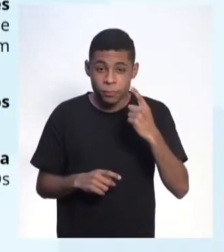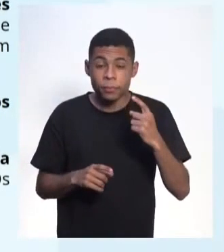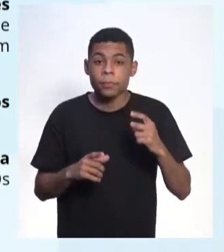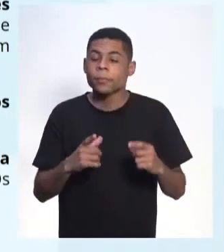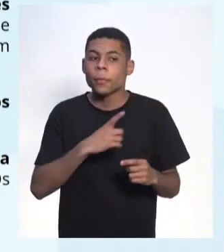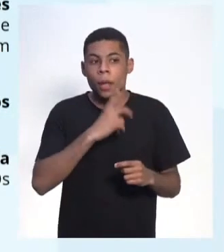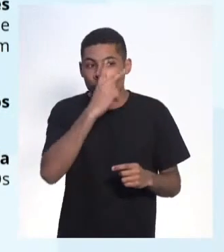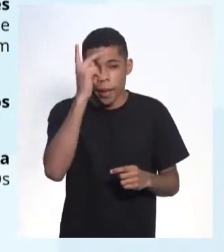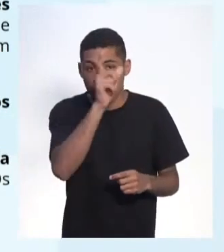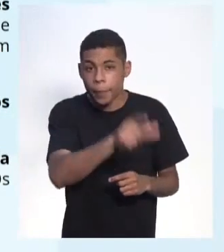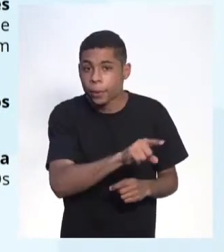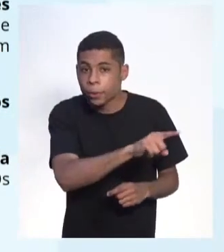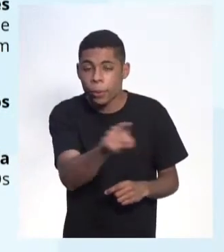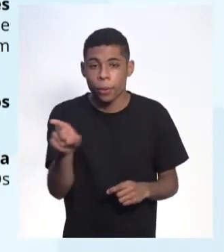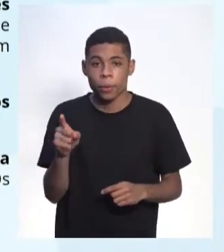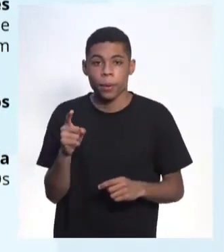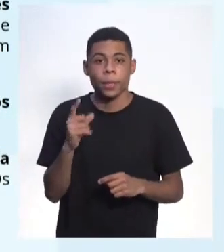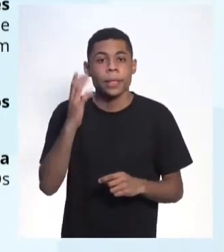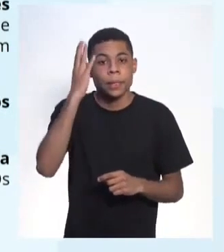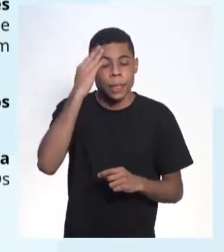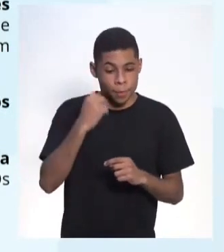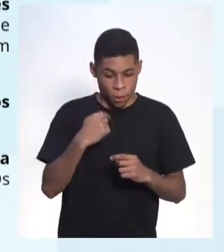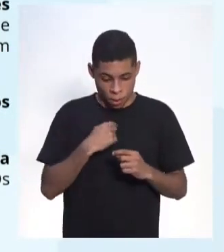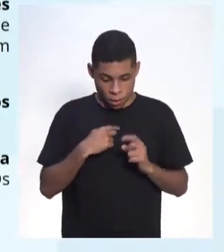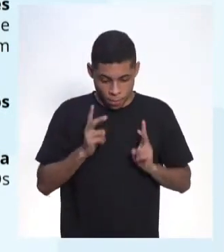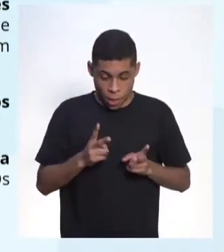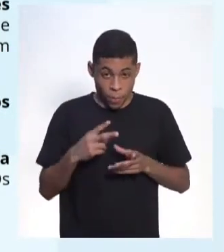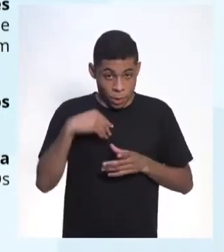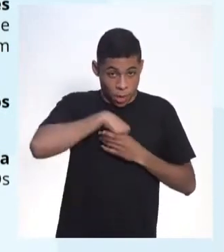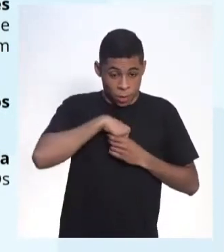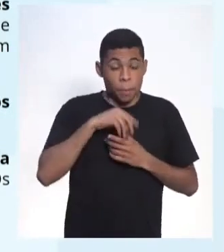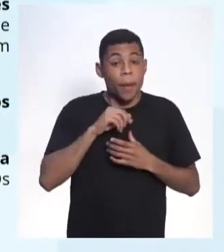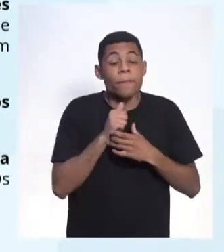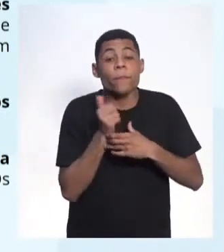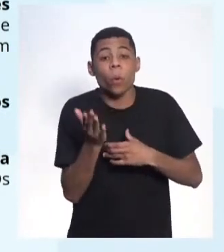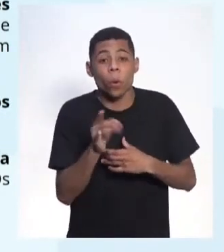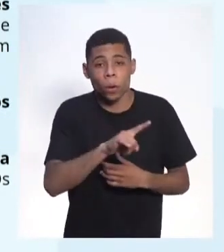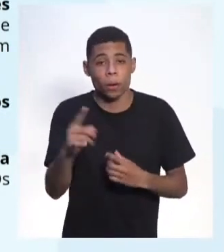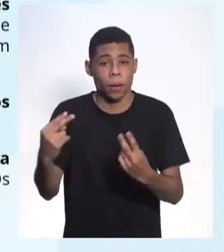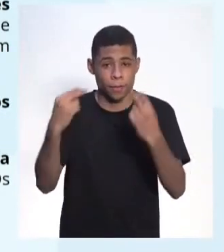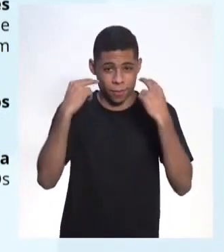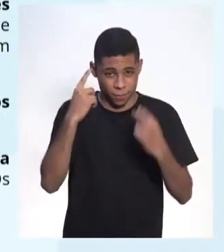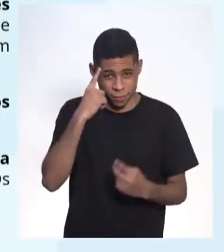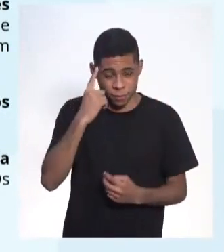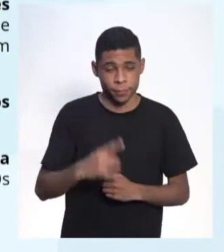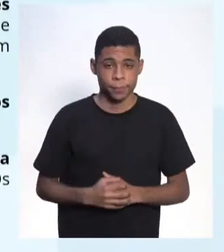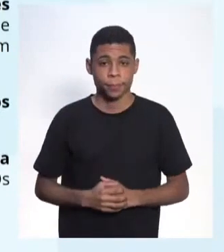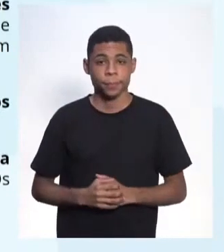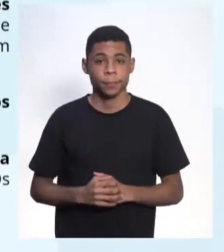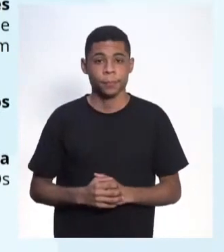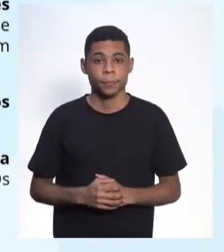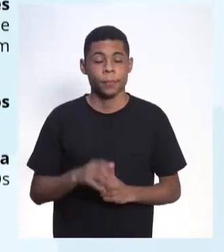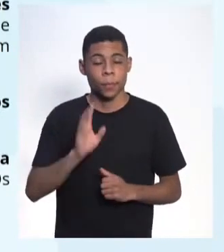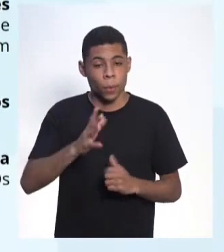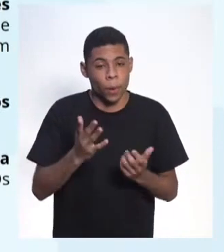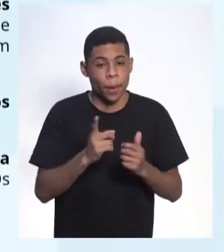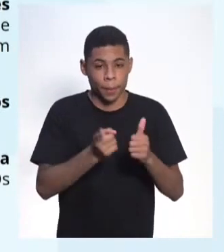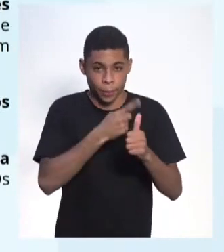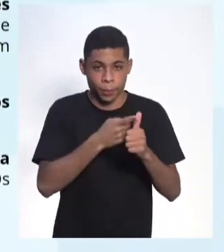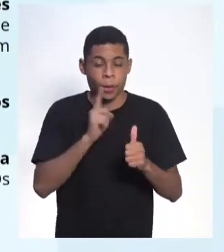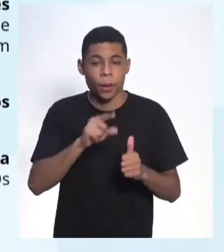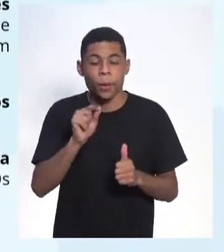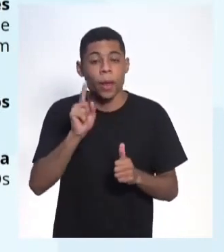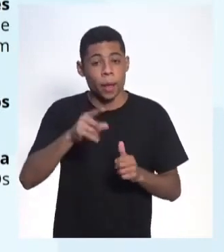atribuídos pelos outros, né, interior de um espaço social, num dado contexto histórico. Então, a primeira, gente, ela